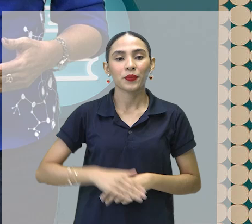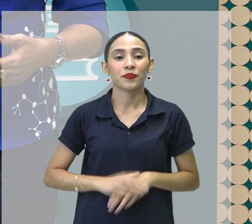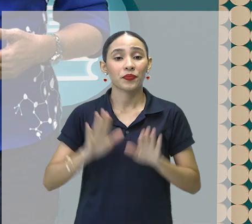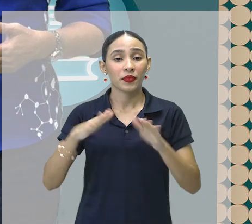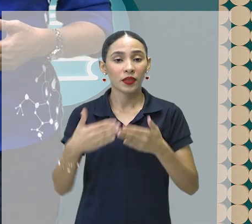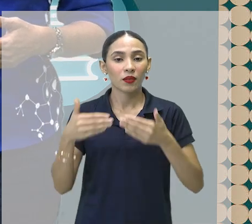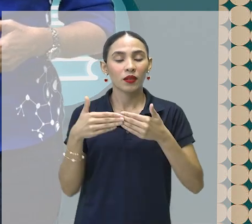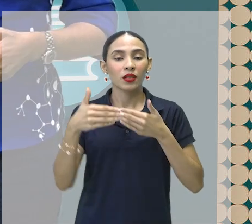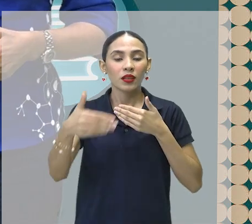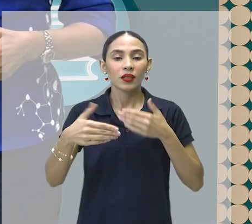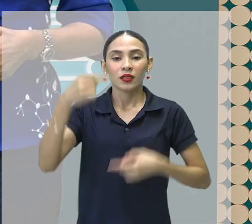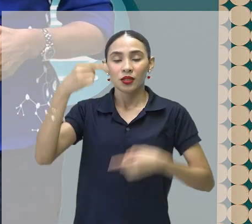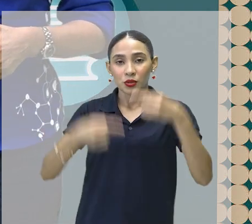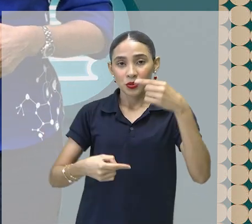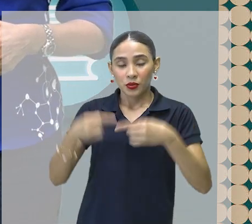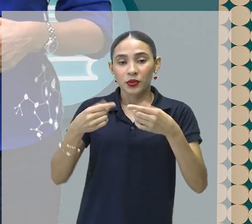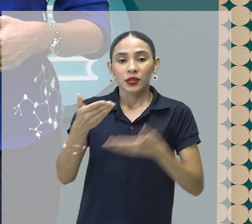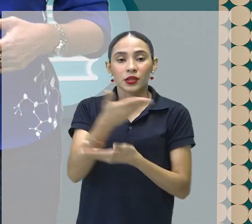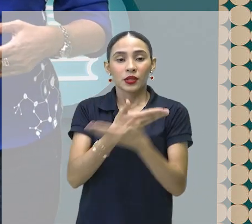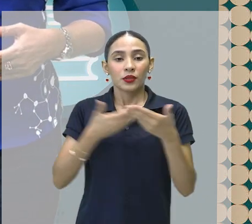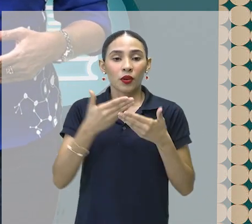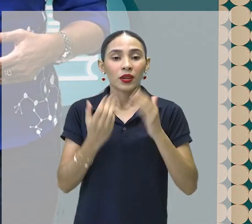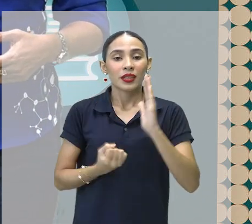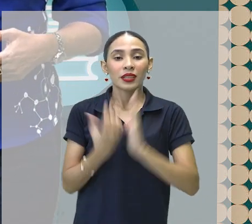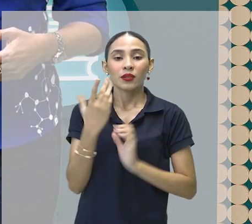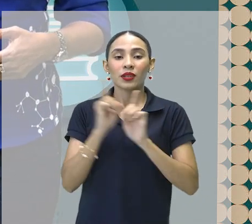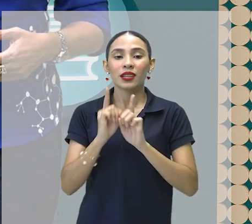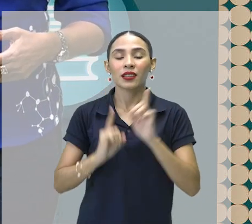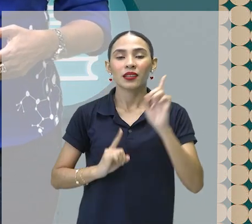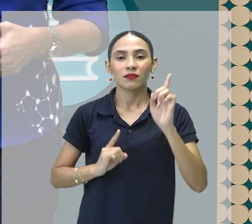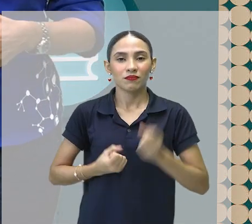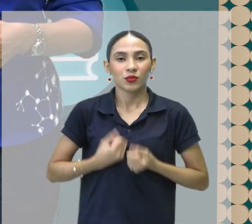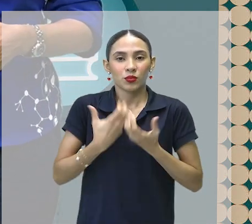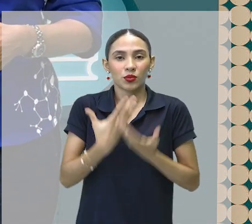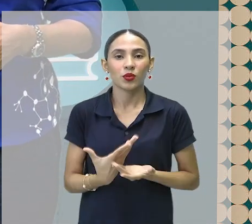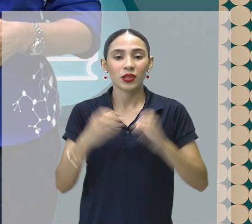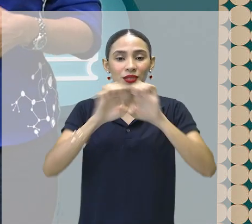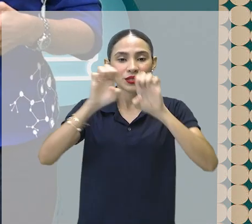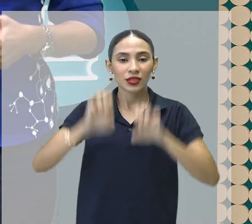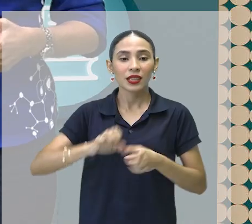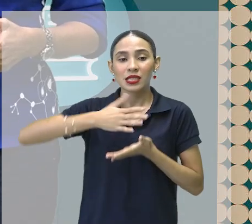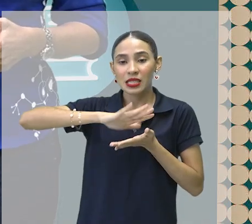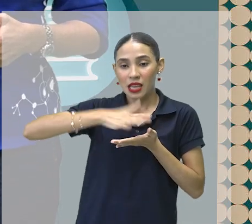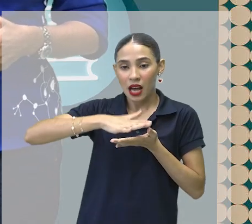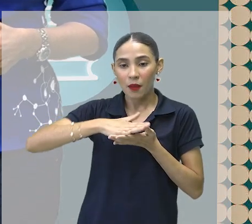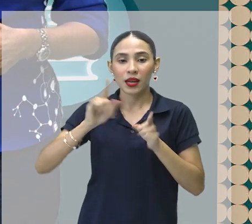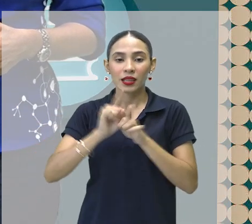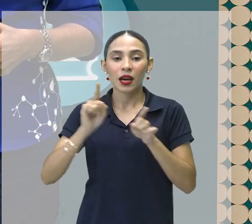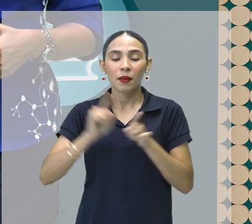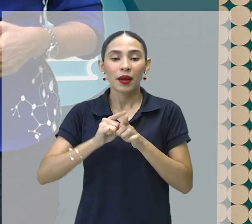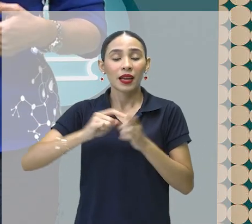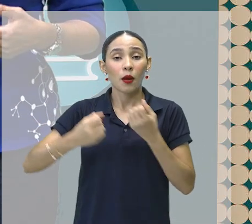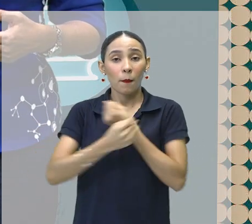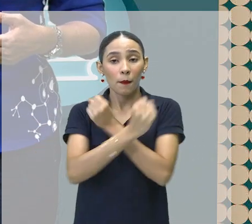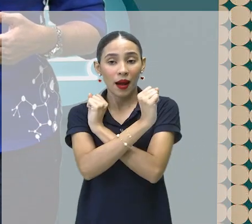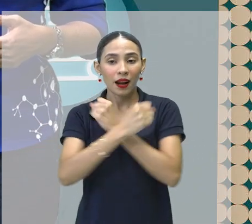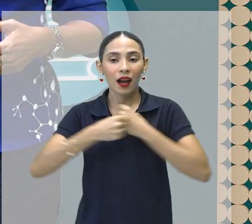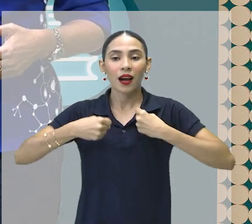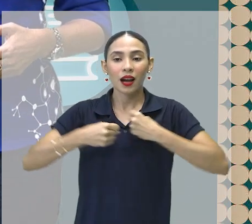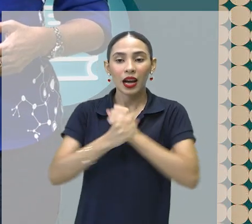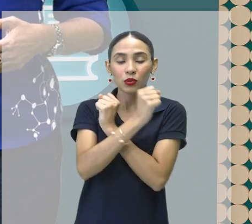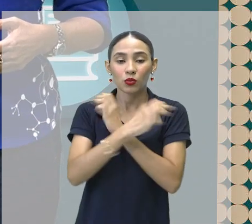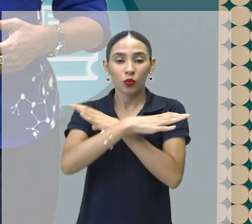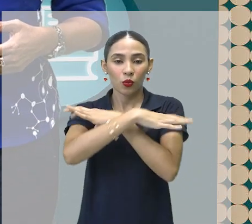Desses embates e trocas, surgem expressões estéticas como o samba, o frevo, o maracatu, o